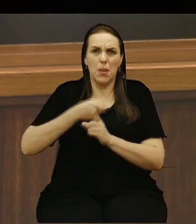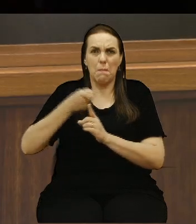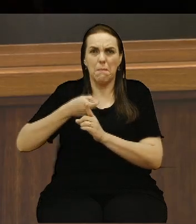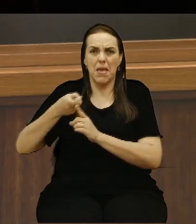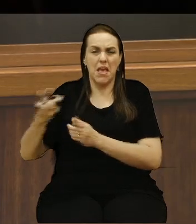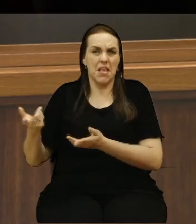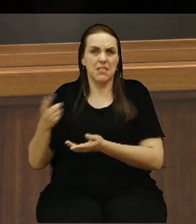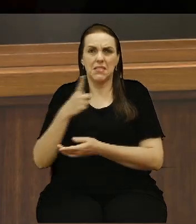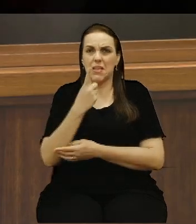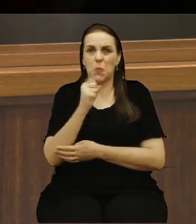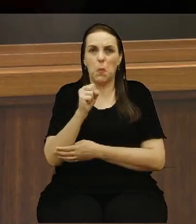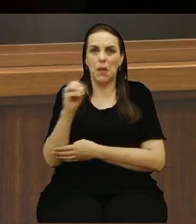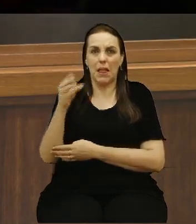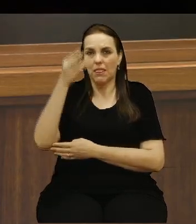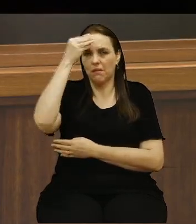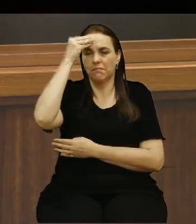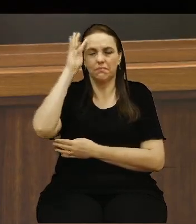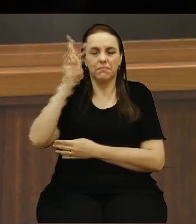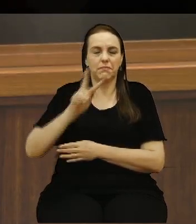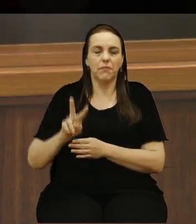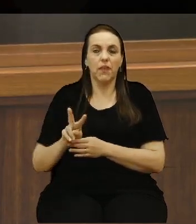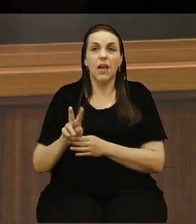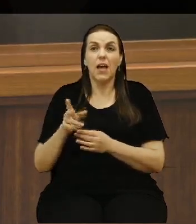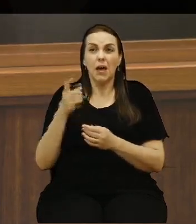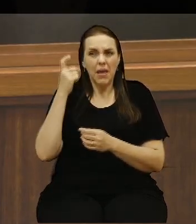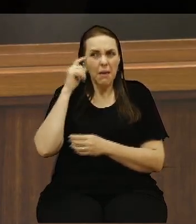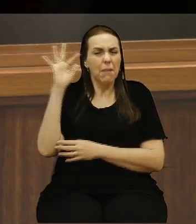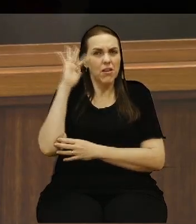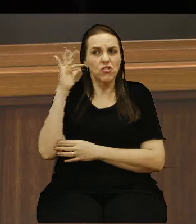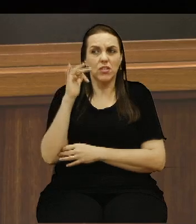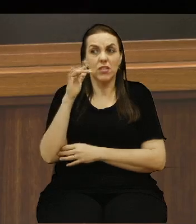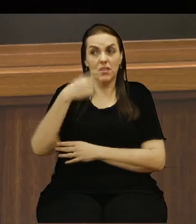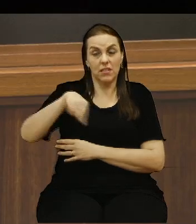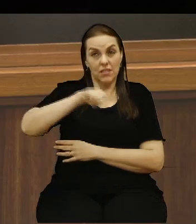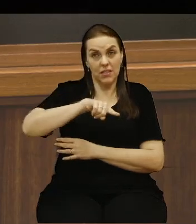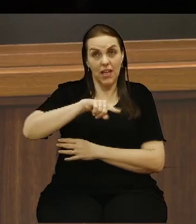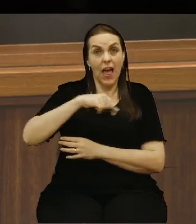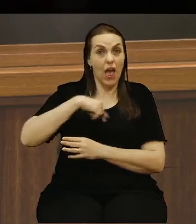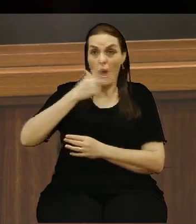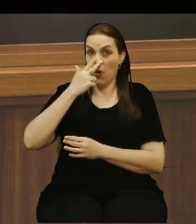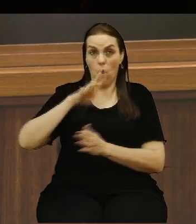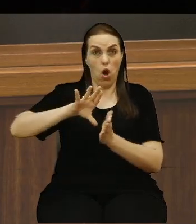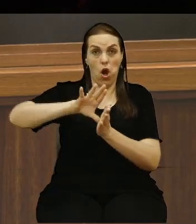tenho de cabeça. Então, pensam vocês, mesma coisa que eu vou furtar